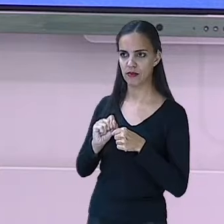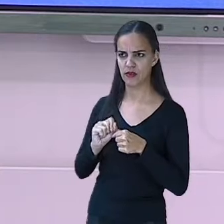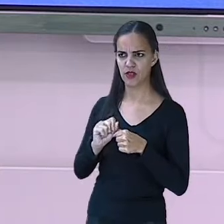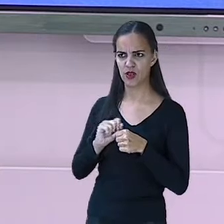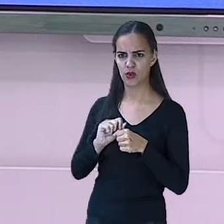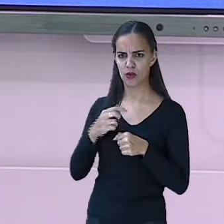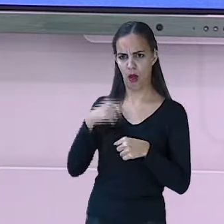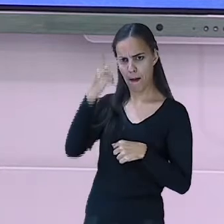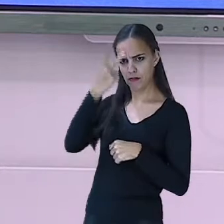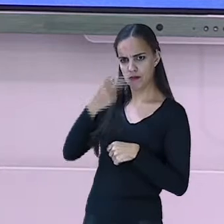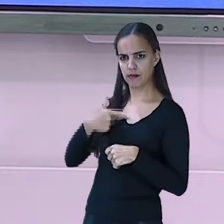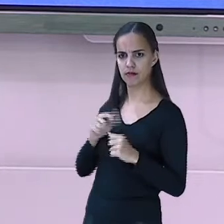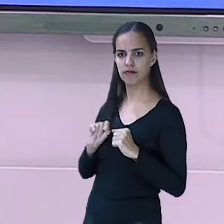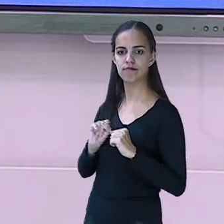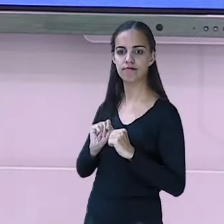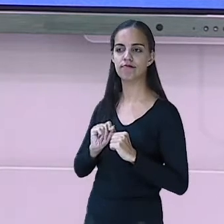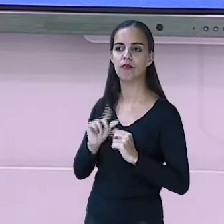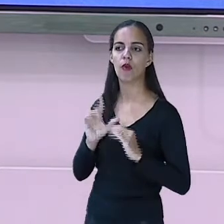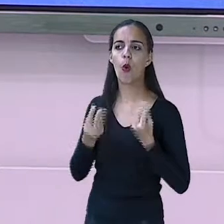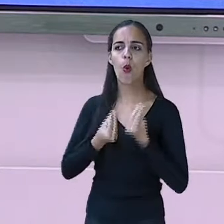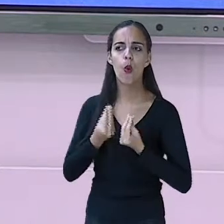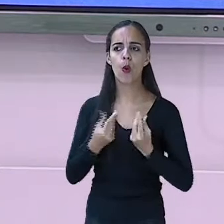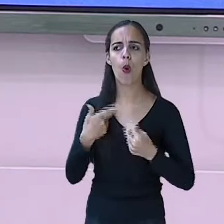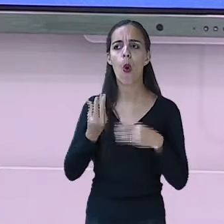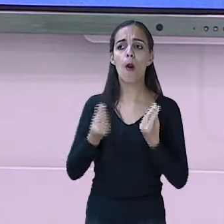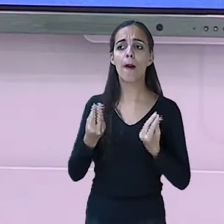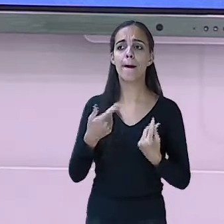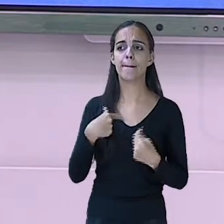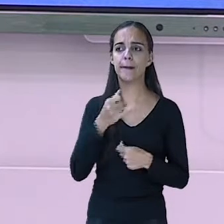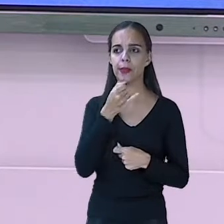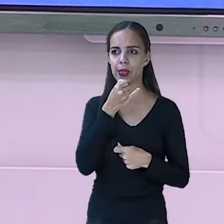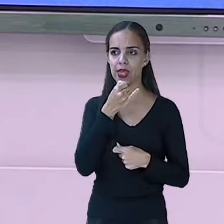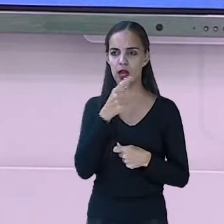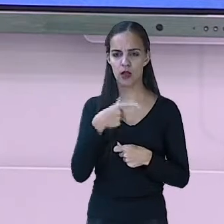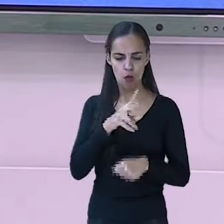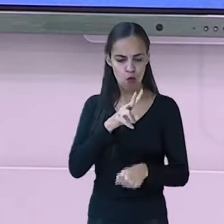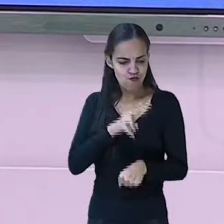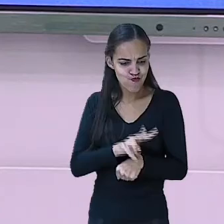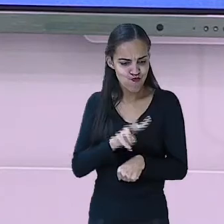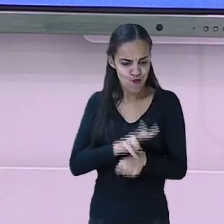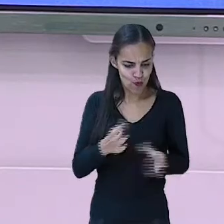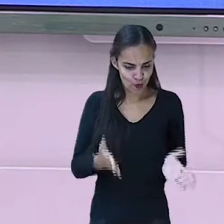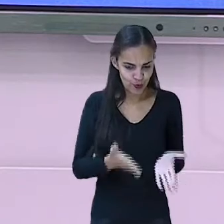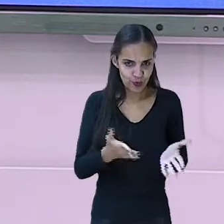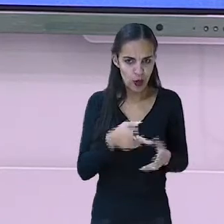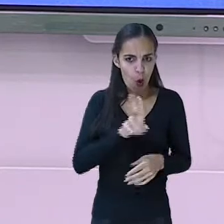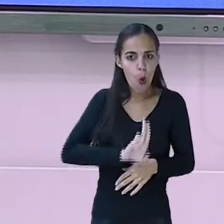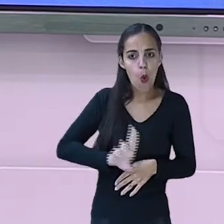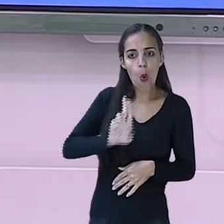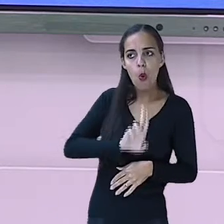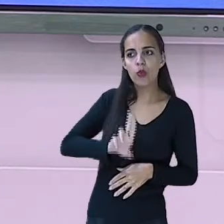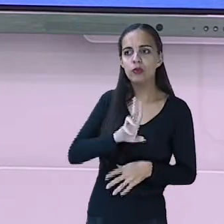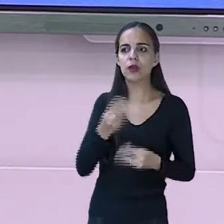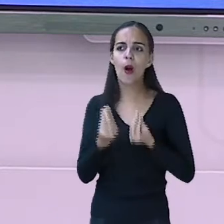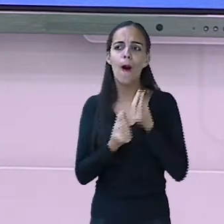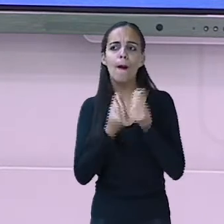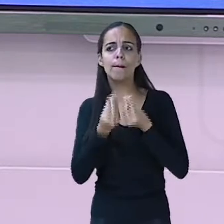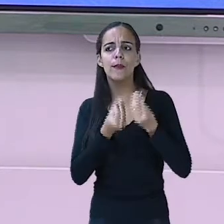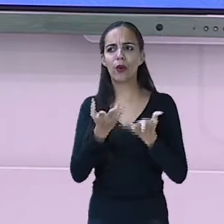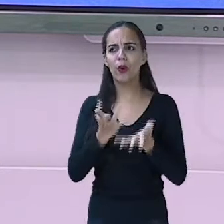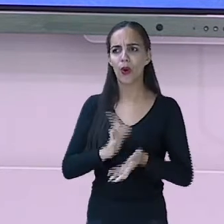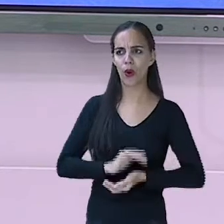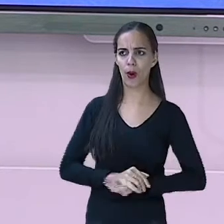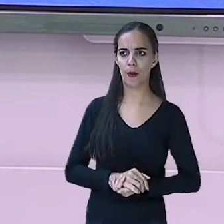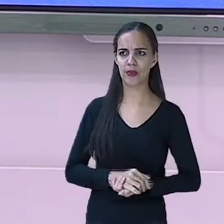suas atitudes. Como eu vou utilizar? Eu tenho, então eu